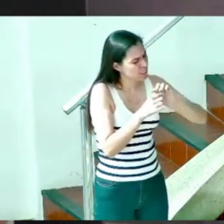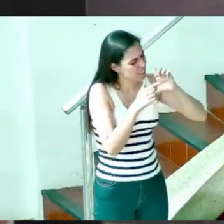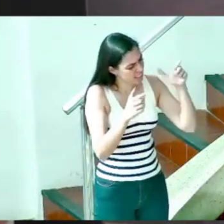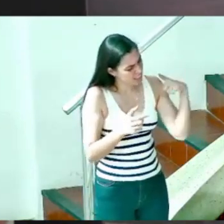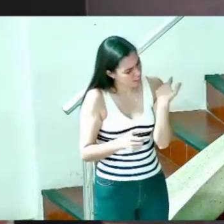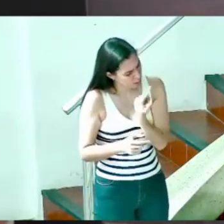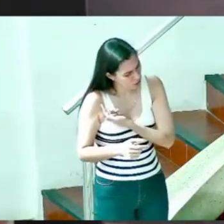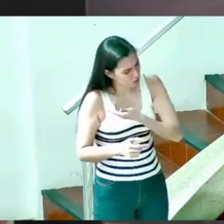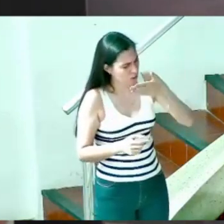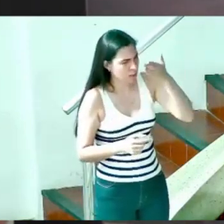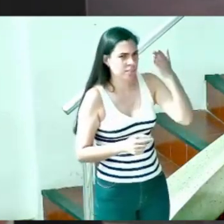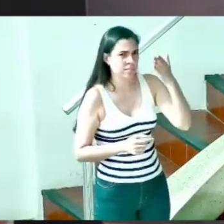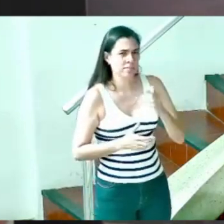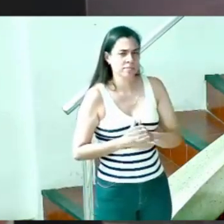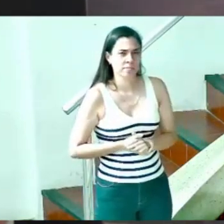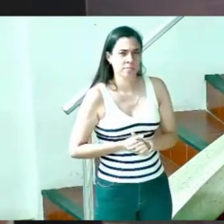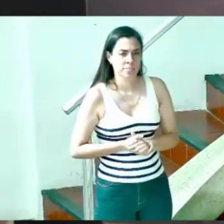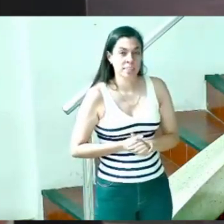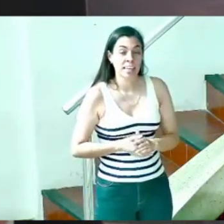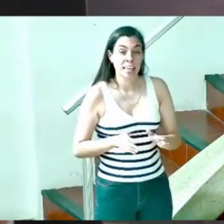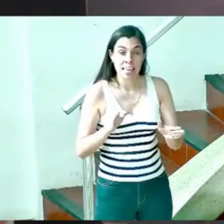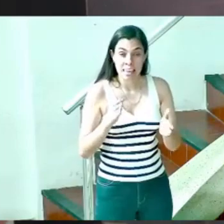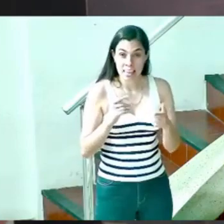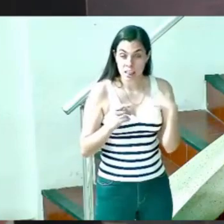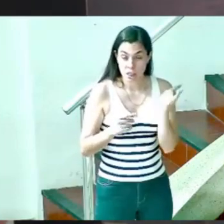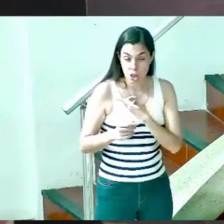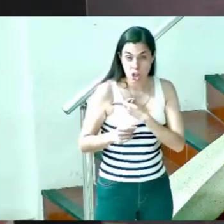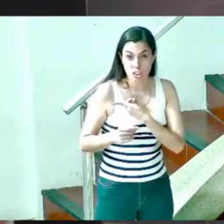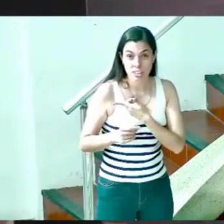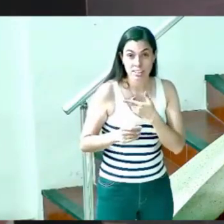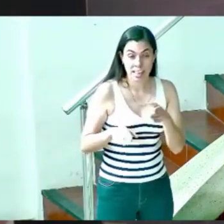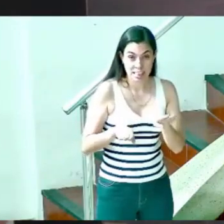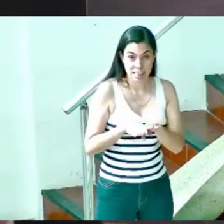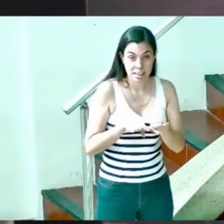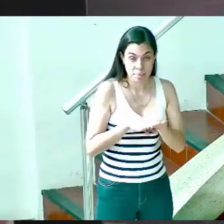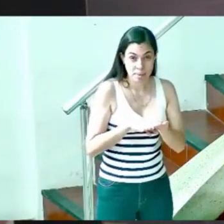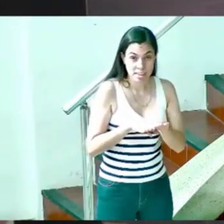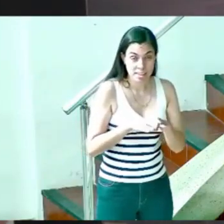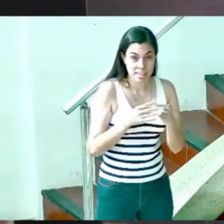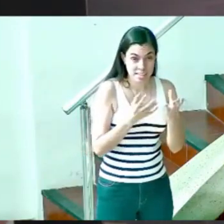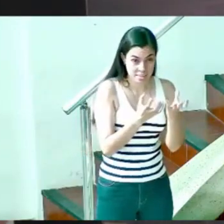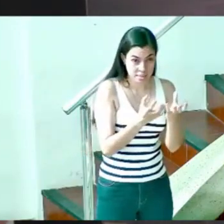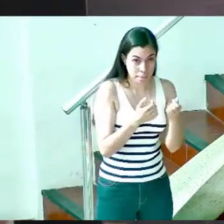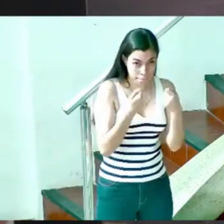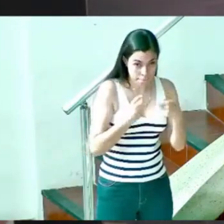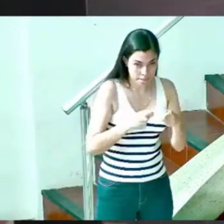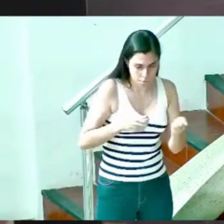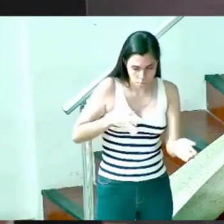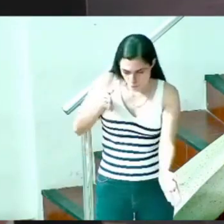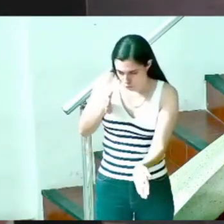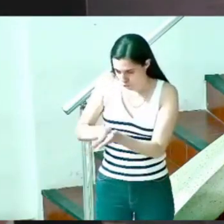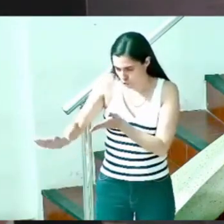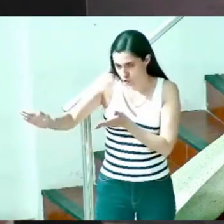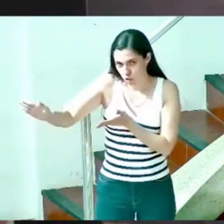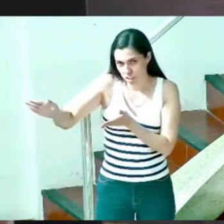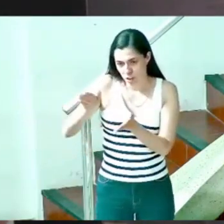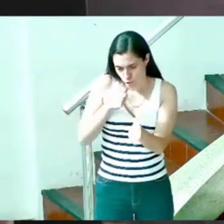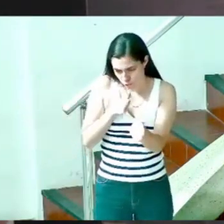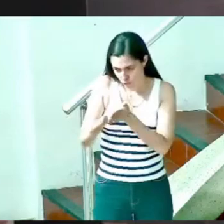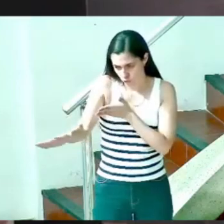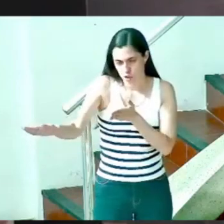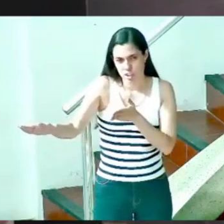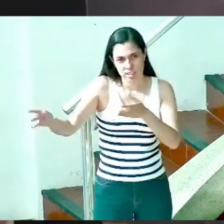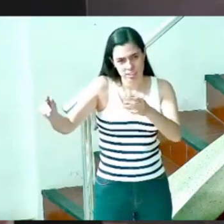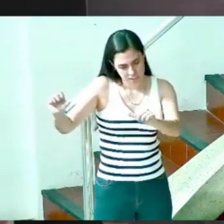esforçar diligentemente para fugirmos da tentação. E é isso que Paulo fala aos Coríntios quando